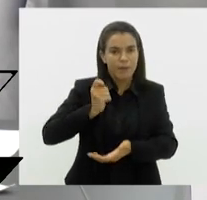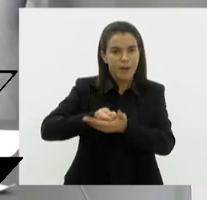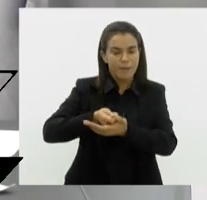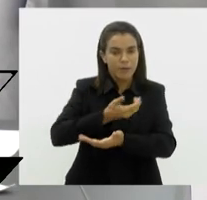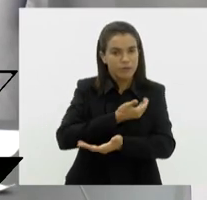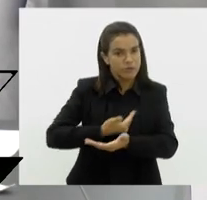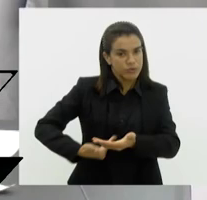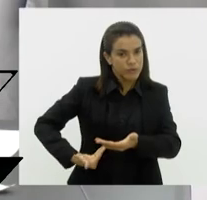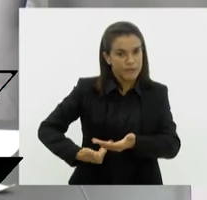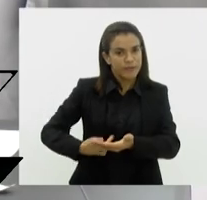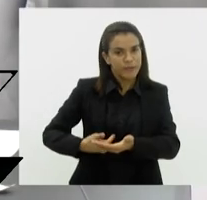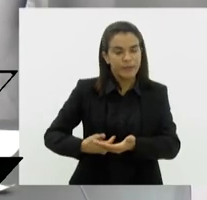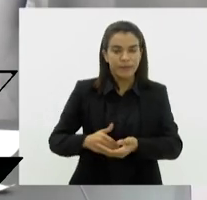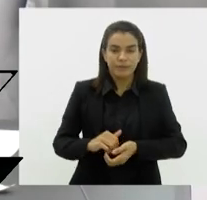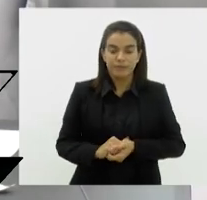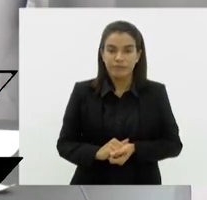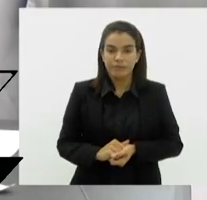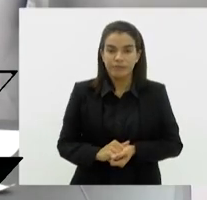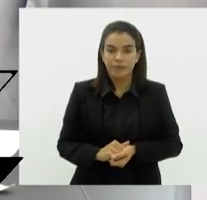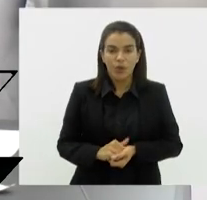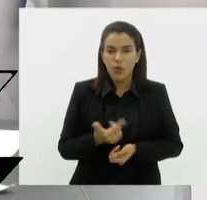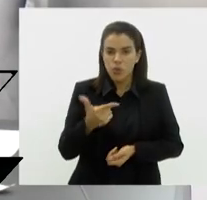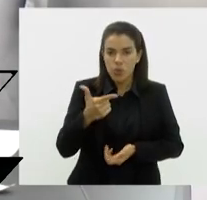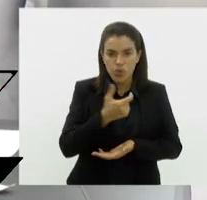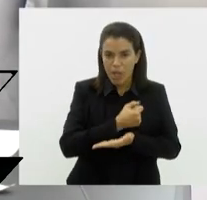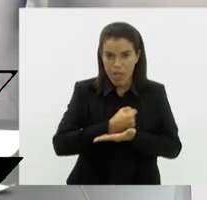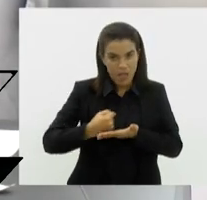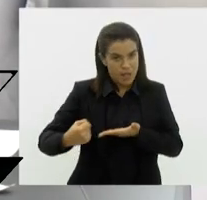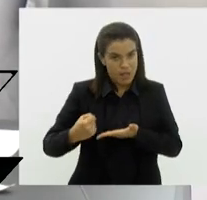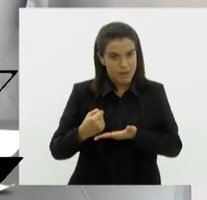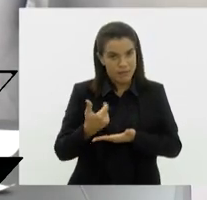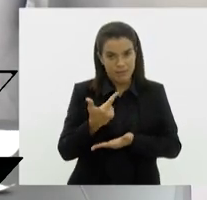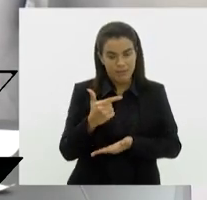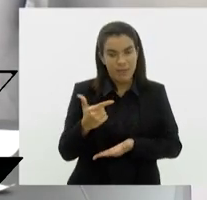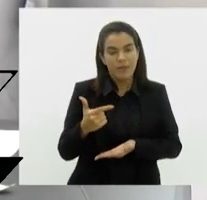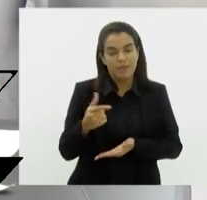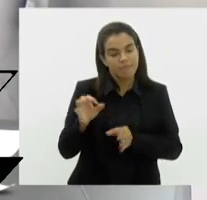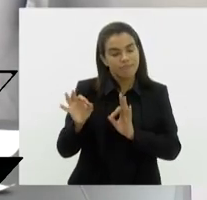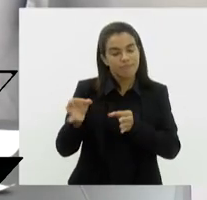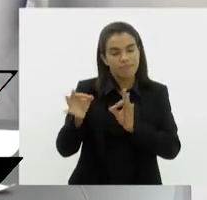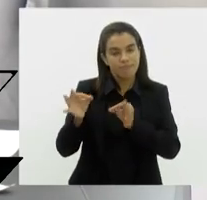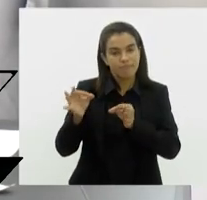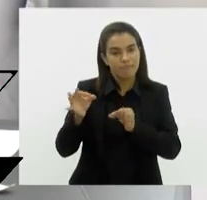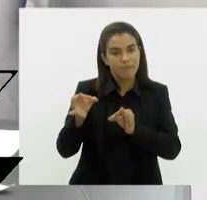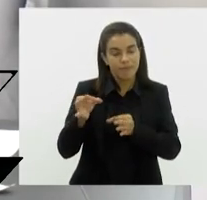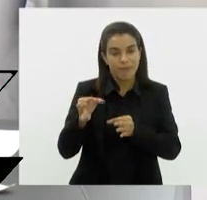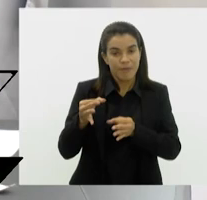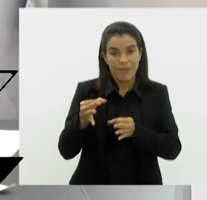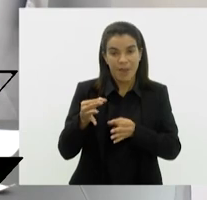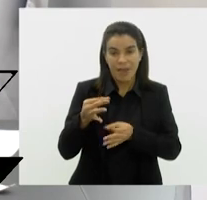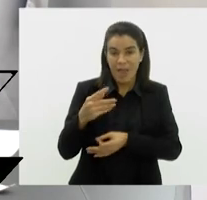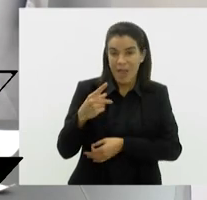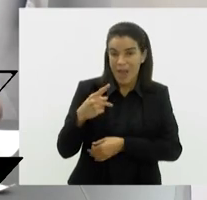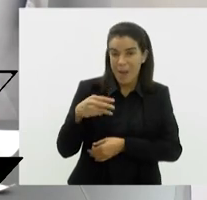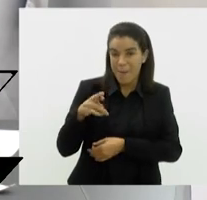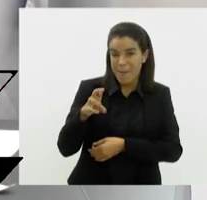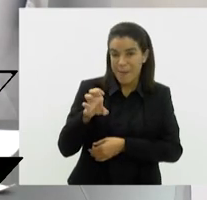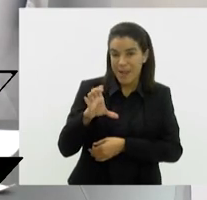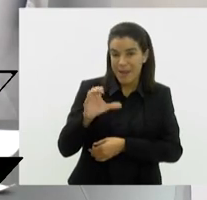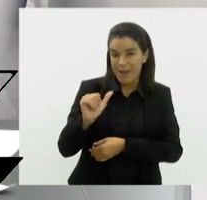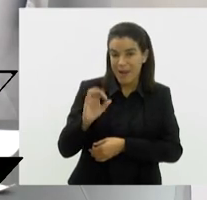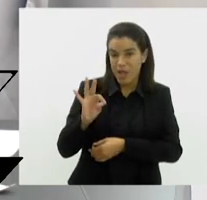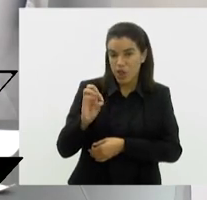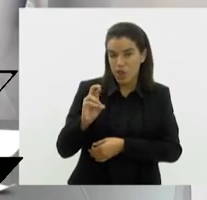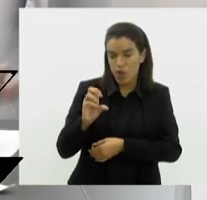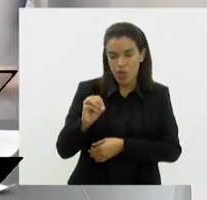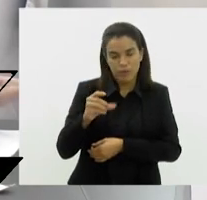de pagamento. Quando não... O precatório não tem prescrição. Precatório. Exatamente, o precatório em si não tem prescrição. Mas o direito tem